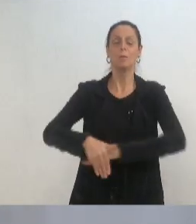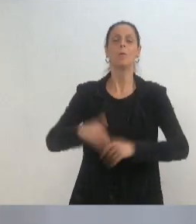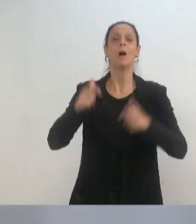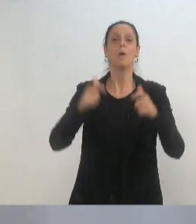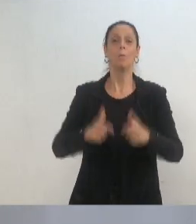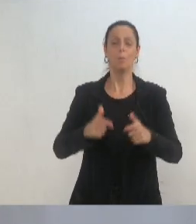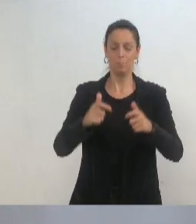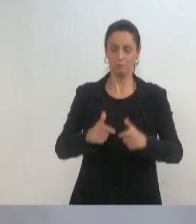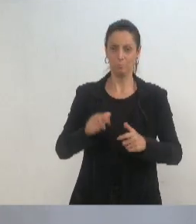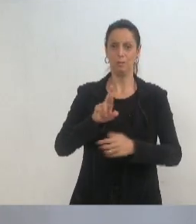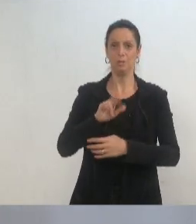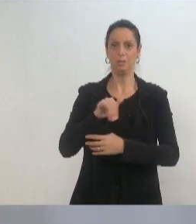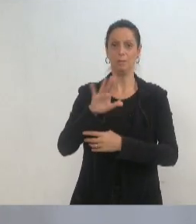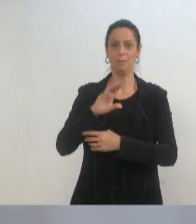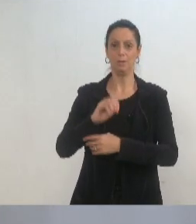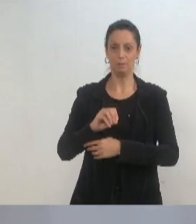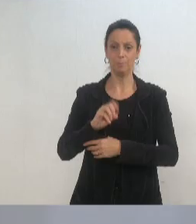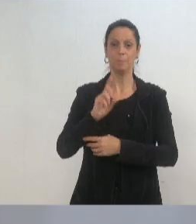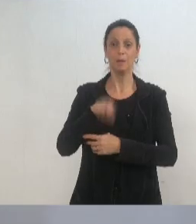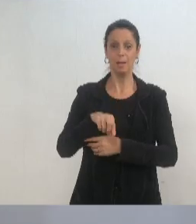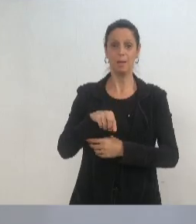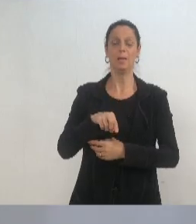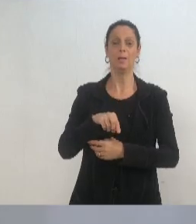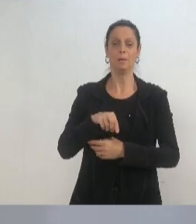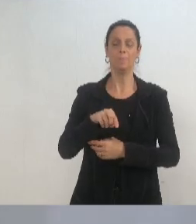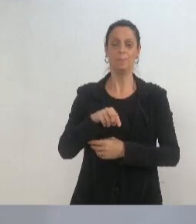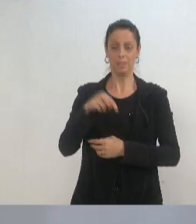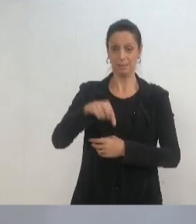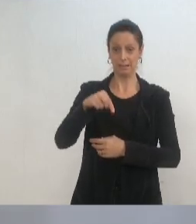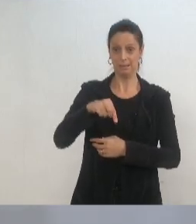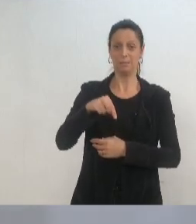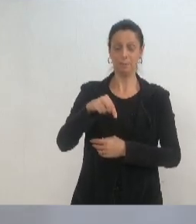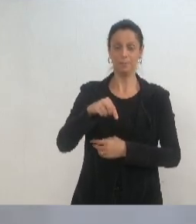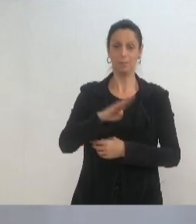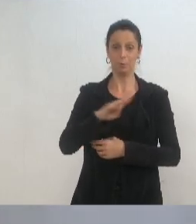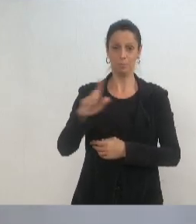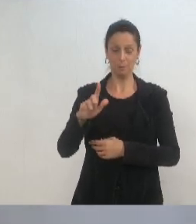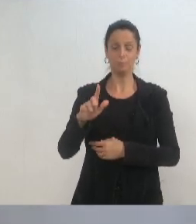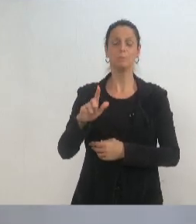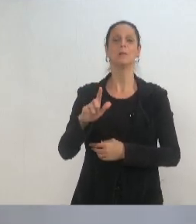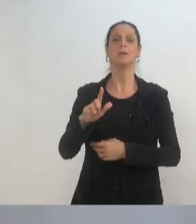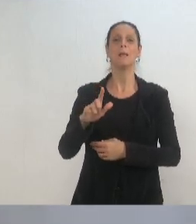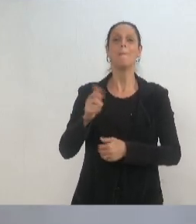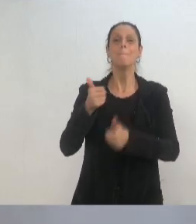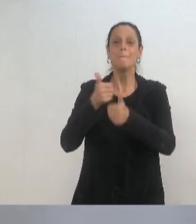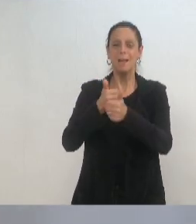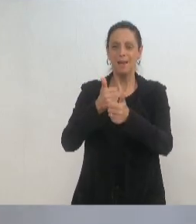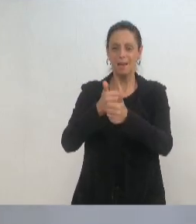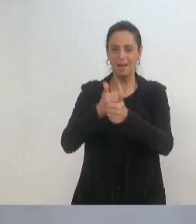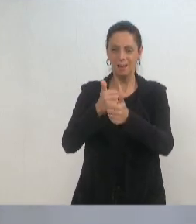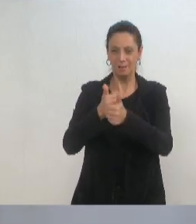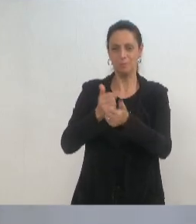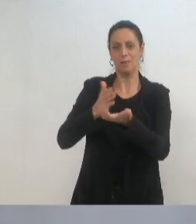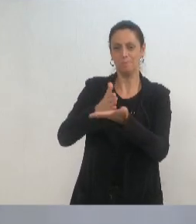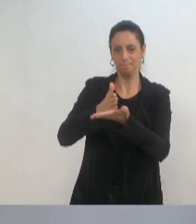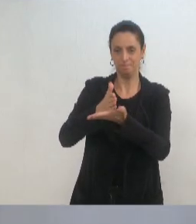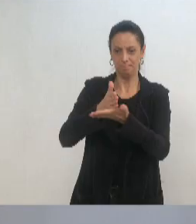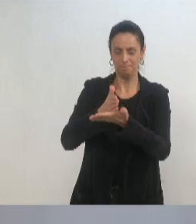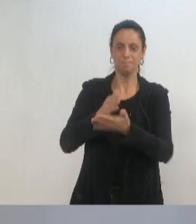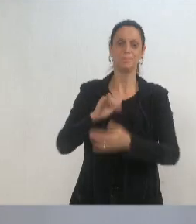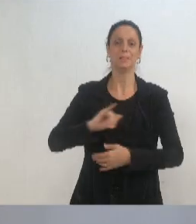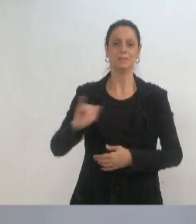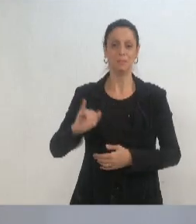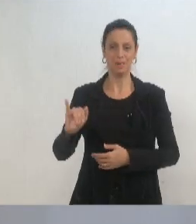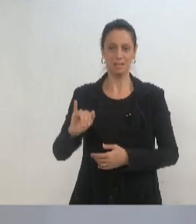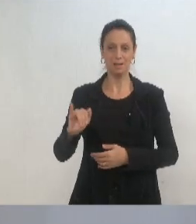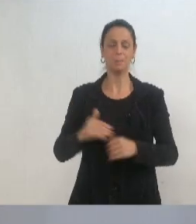gente está falando de uma região noroeste de Blumenau, ligação com o município vizinho de Indaial, e agora que a gente está tendo